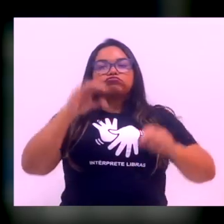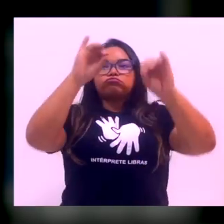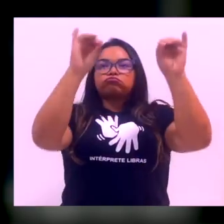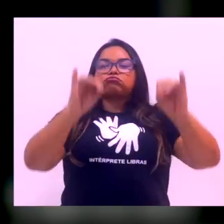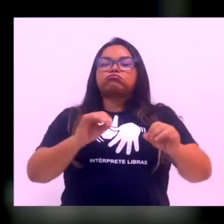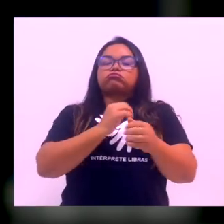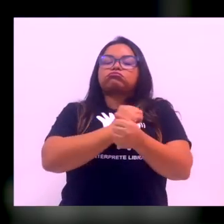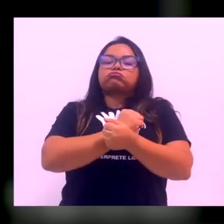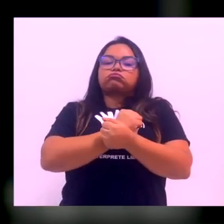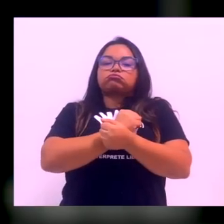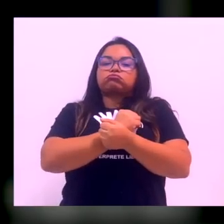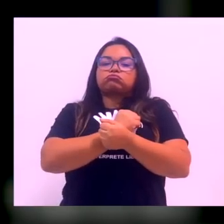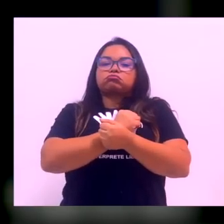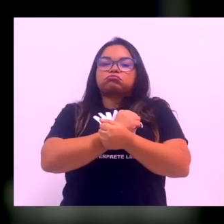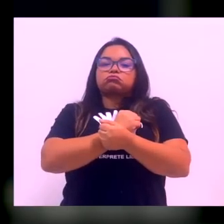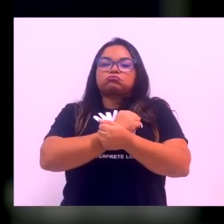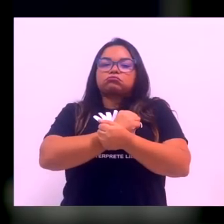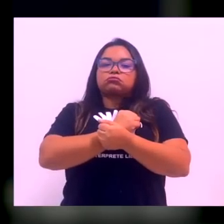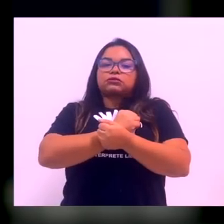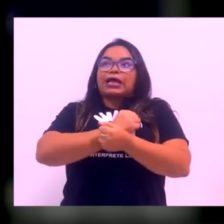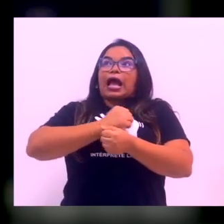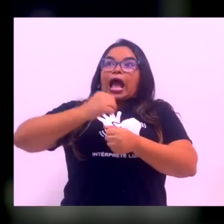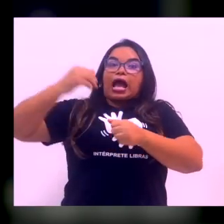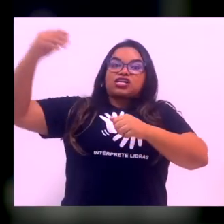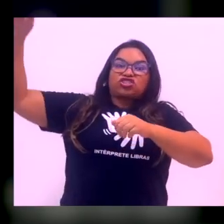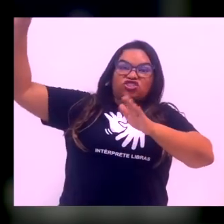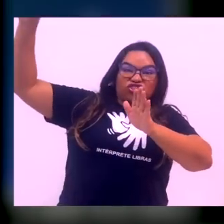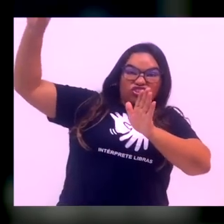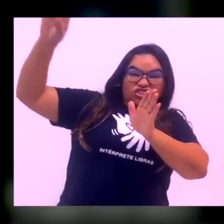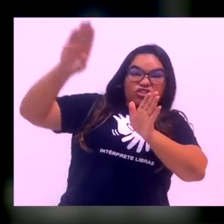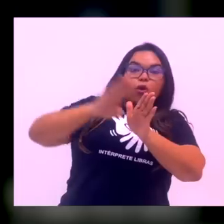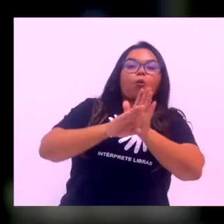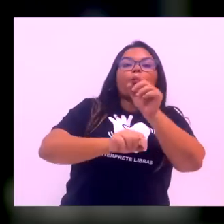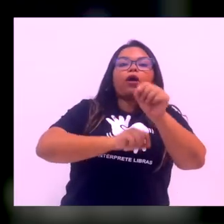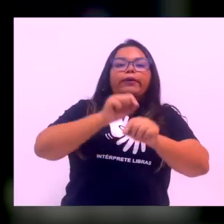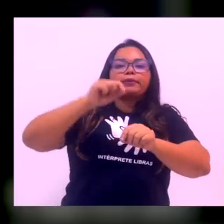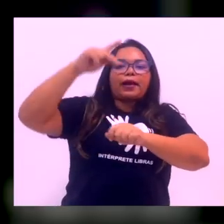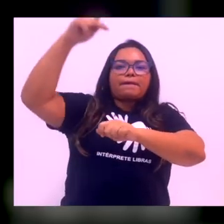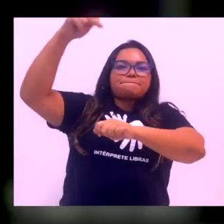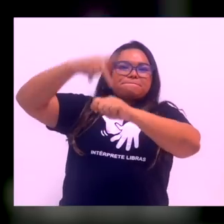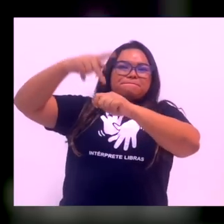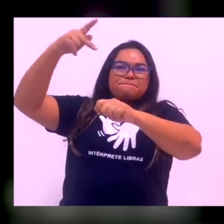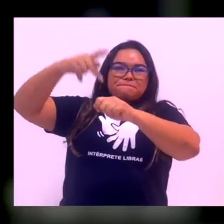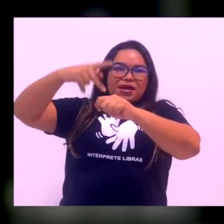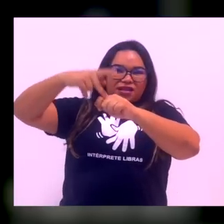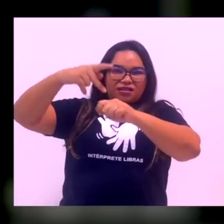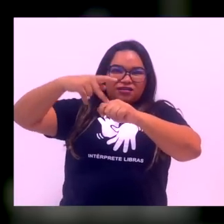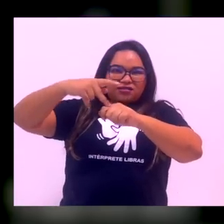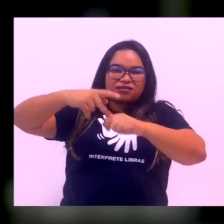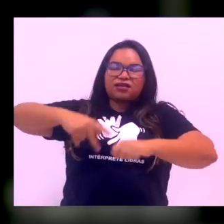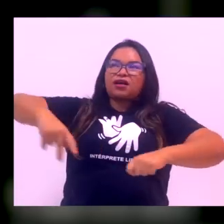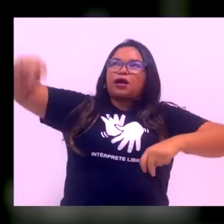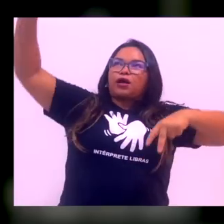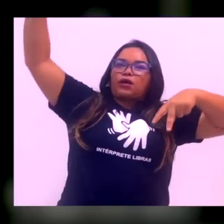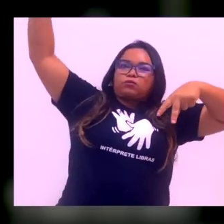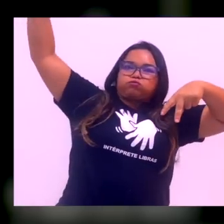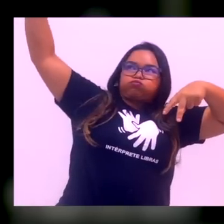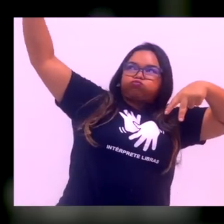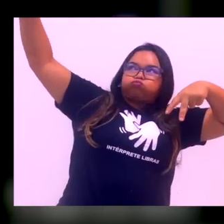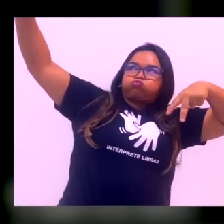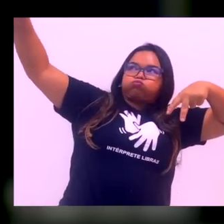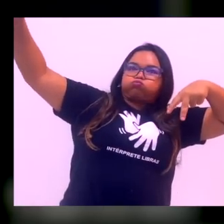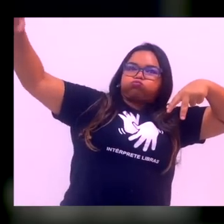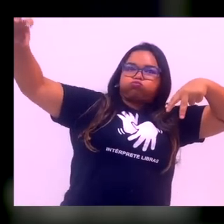E então ele viu uma rocha atirada na direção da terra, que atingiu a estátua e a destruiu.